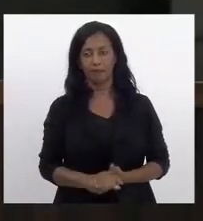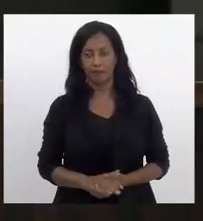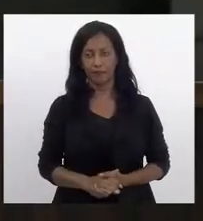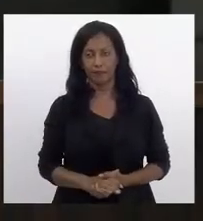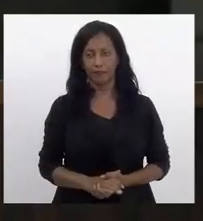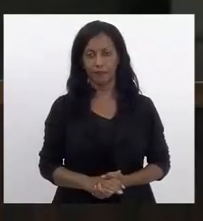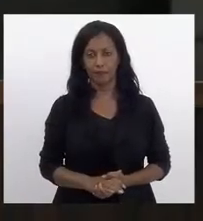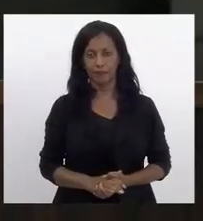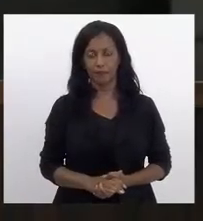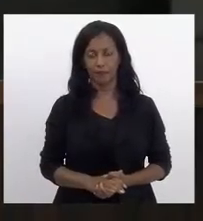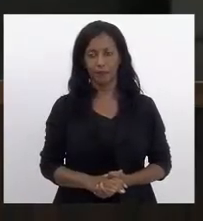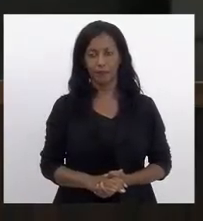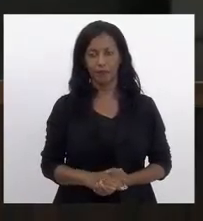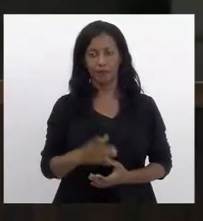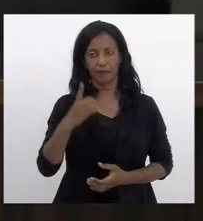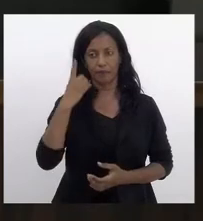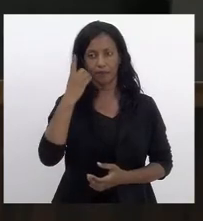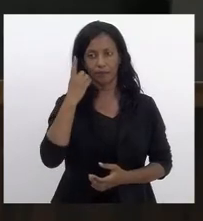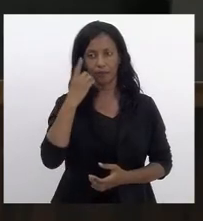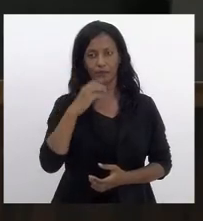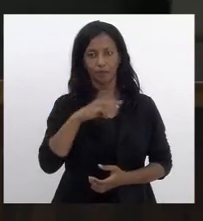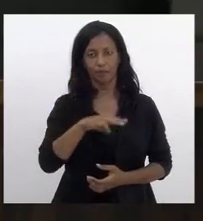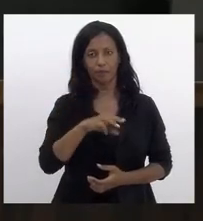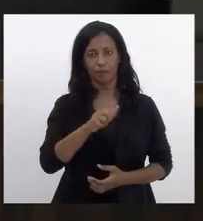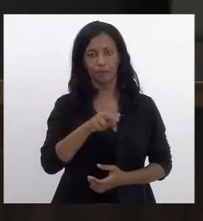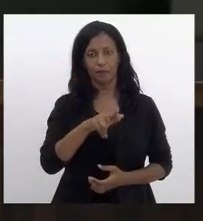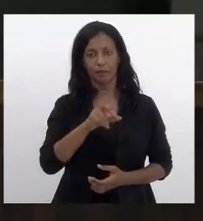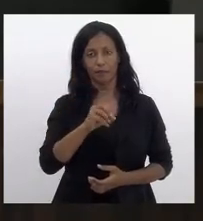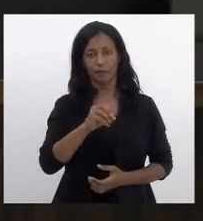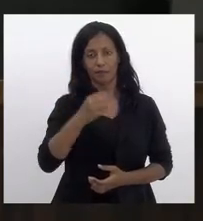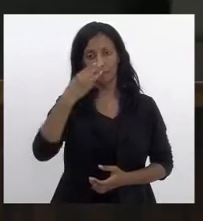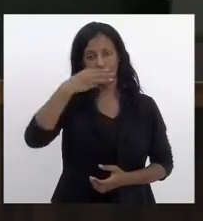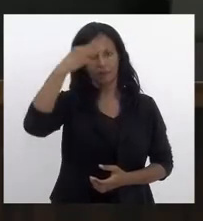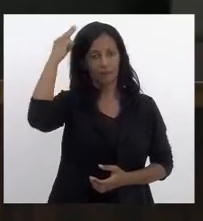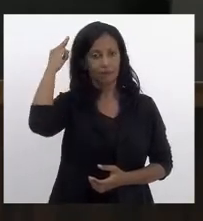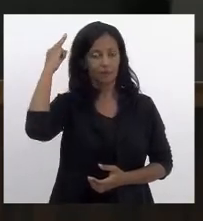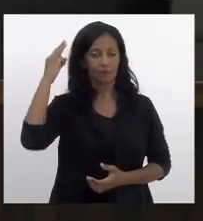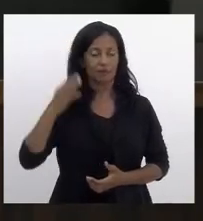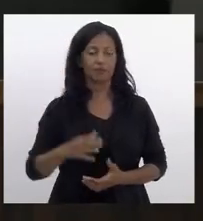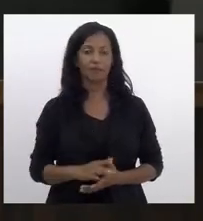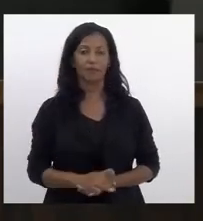Deputado Márcio Canella. Deputado Márcio Pacheco.